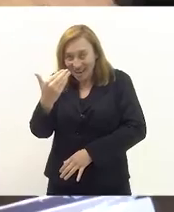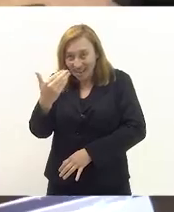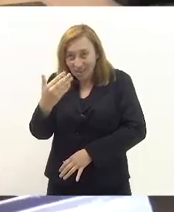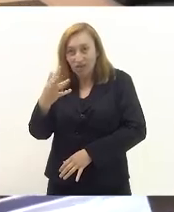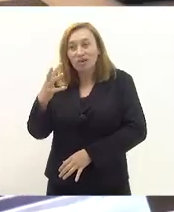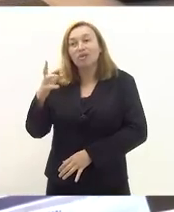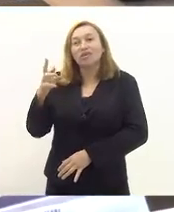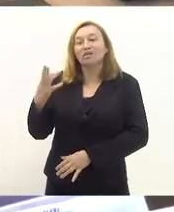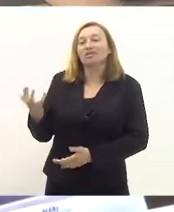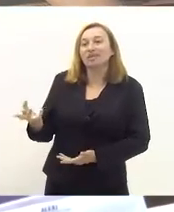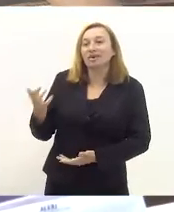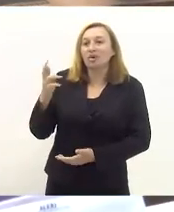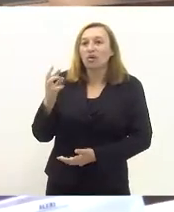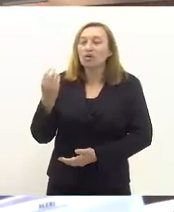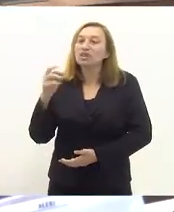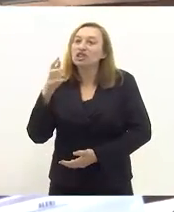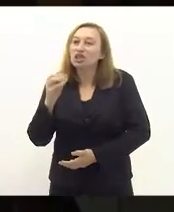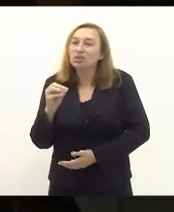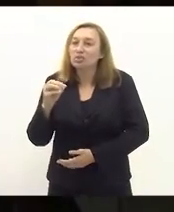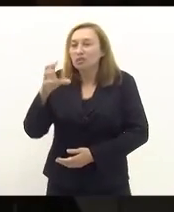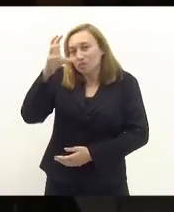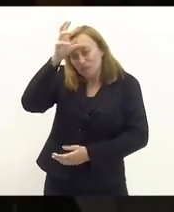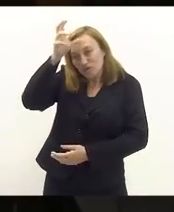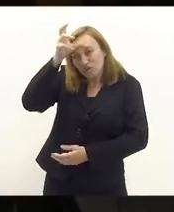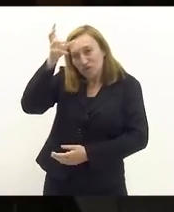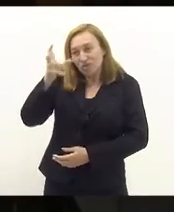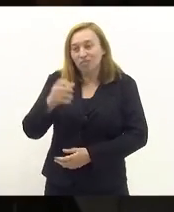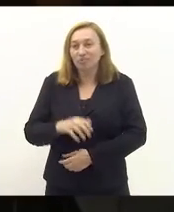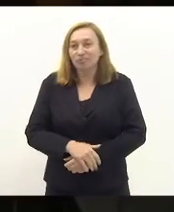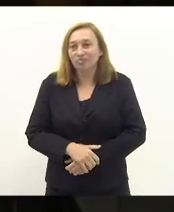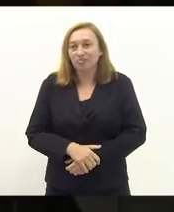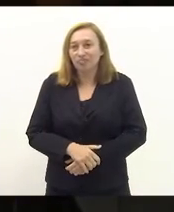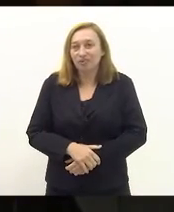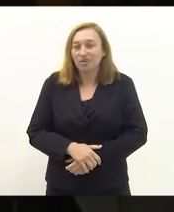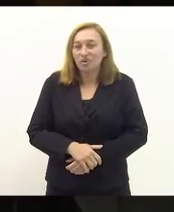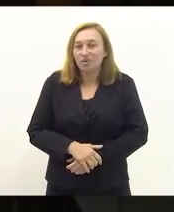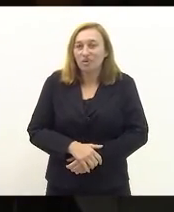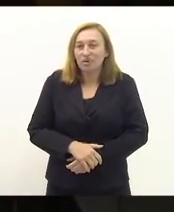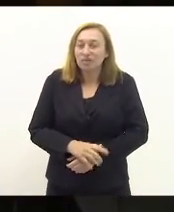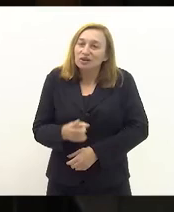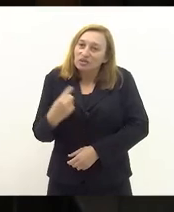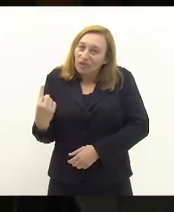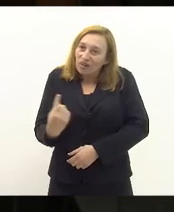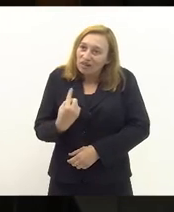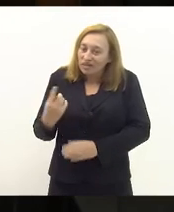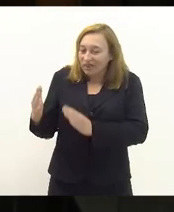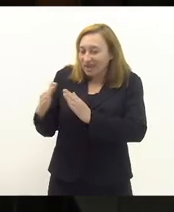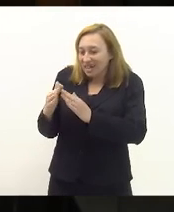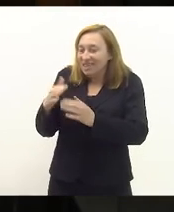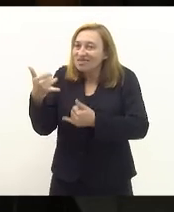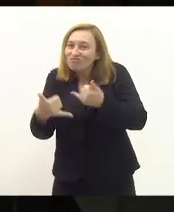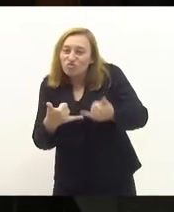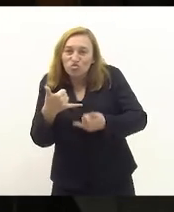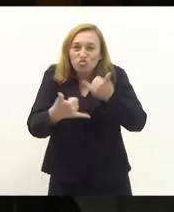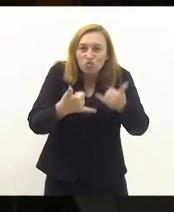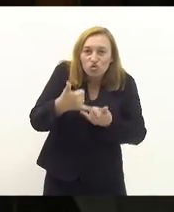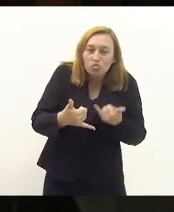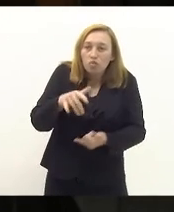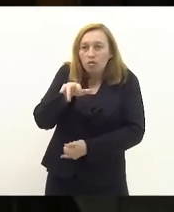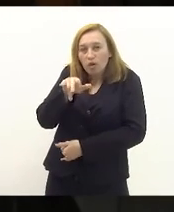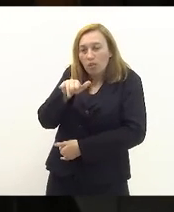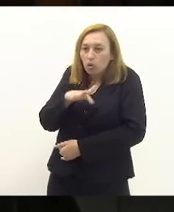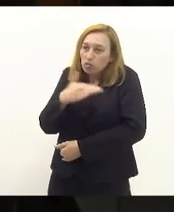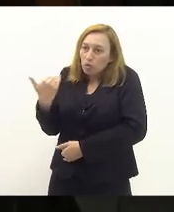Rodrigo tá ali meu tio maninho uma vez o pai Nós estávamos em casa brincando meu falecido